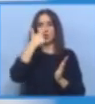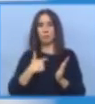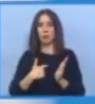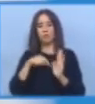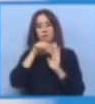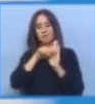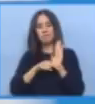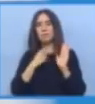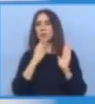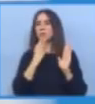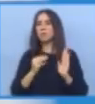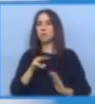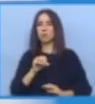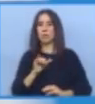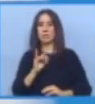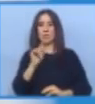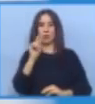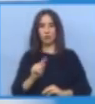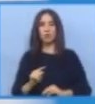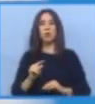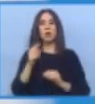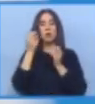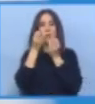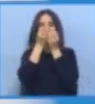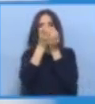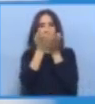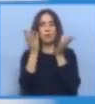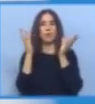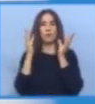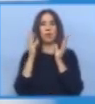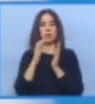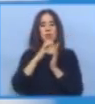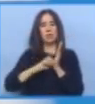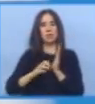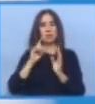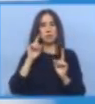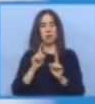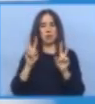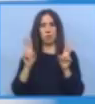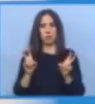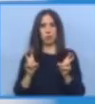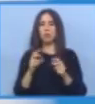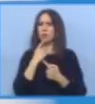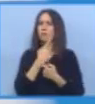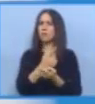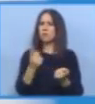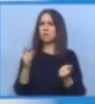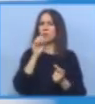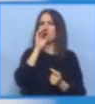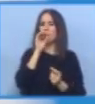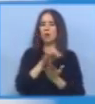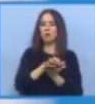de Moisés, nos profetas e nos salmos. Abriu-lhes então o entendimento para compreenderem